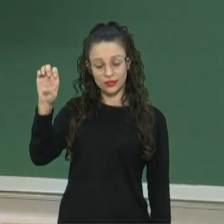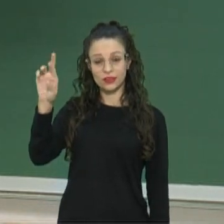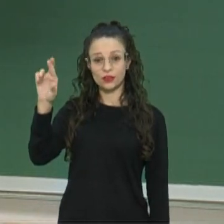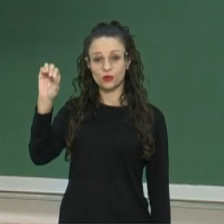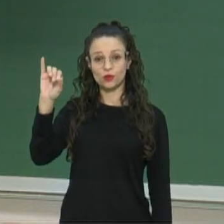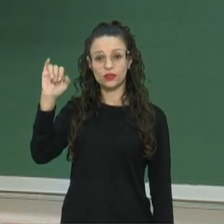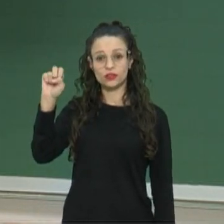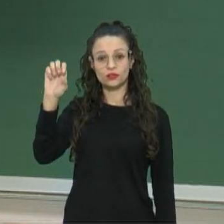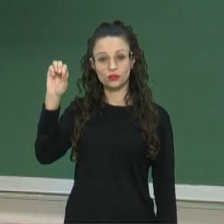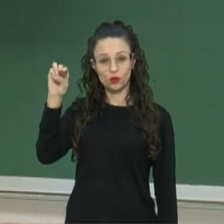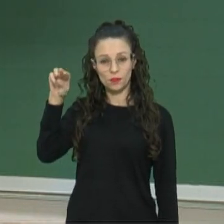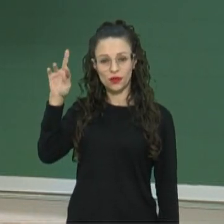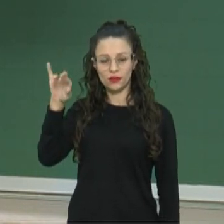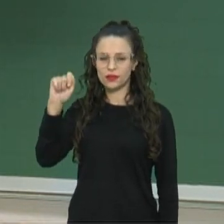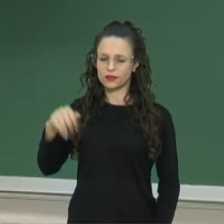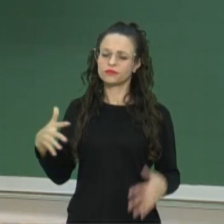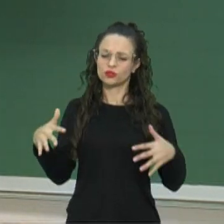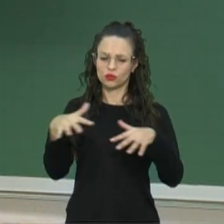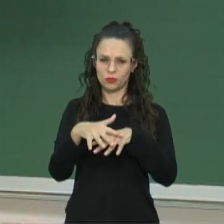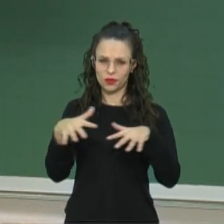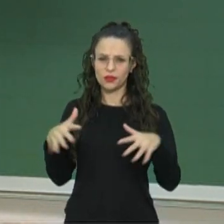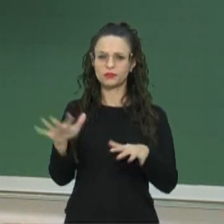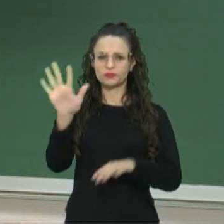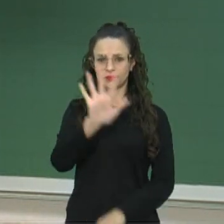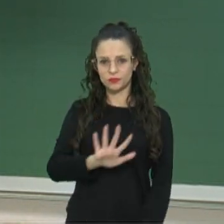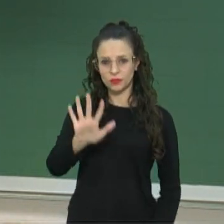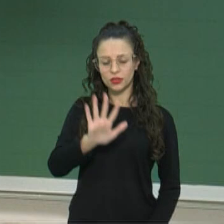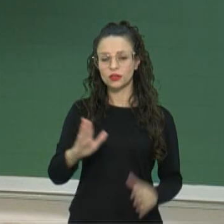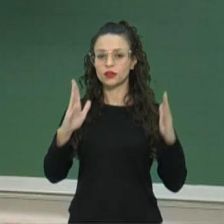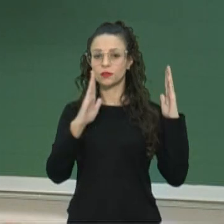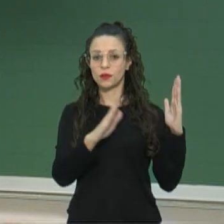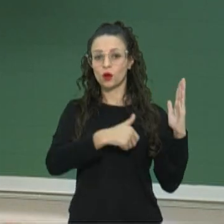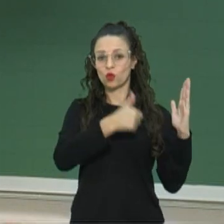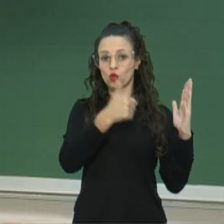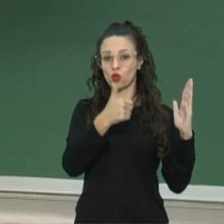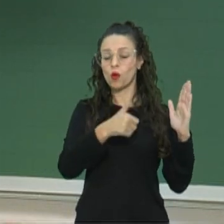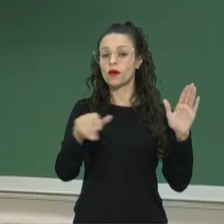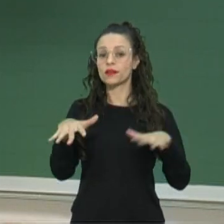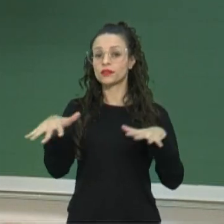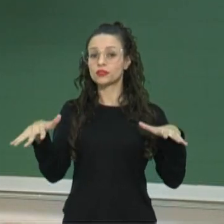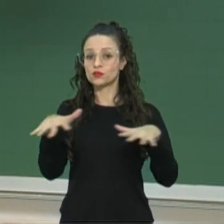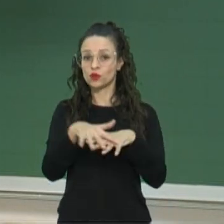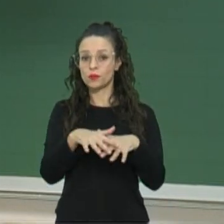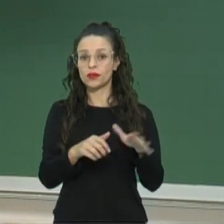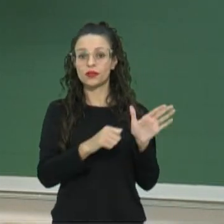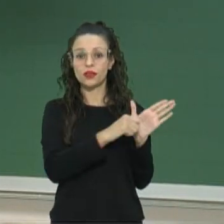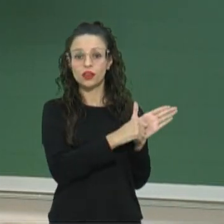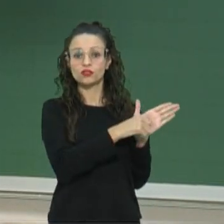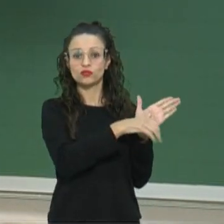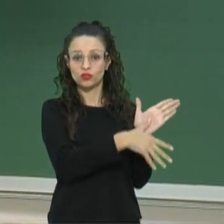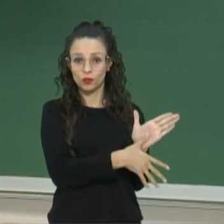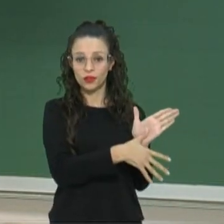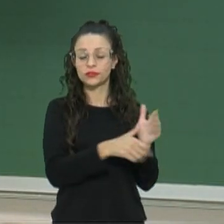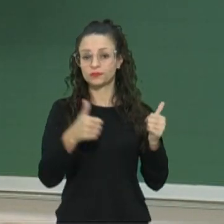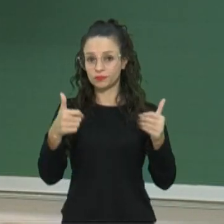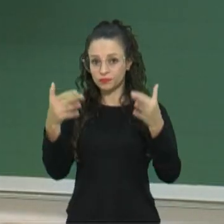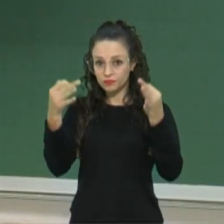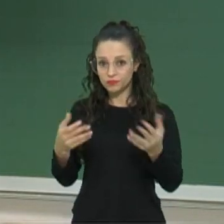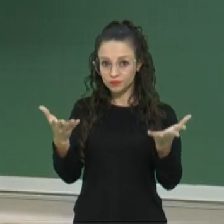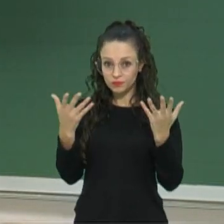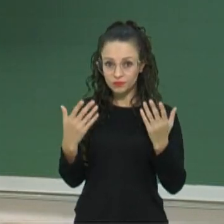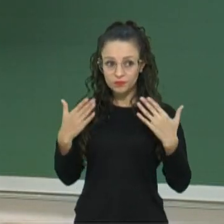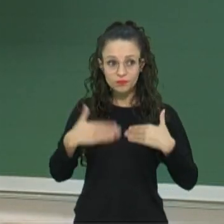esteroisomeria. Parte 1, vamos falar sobre a isomeria geométrica, beleza? Tranquilo? Maravilha,